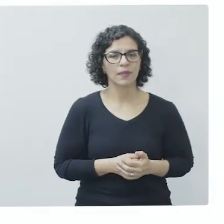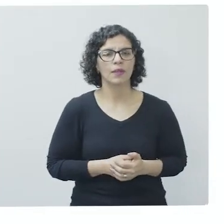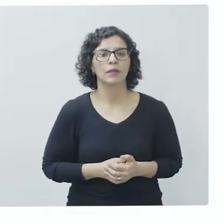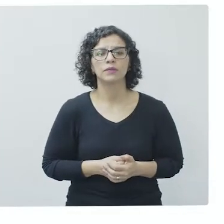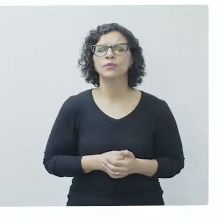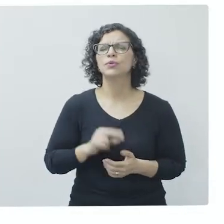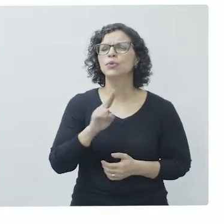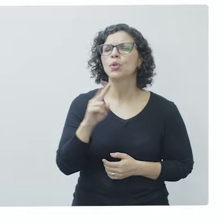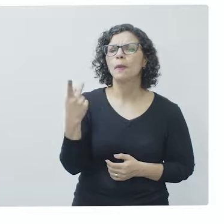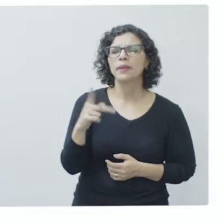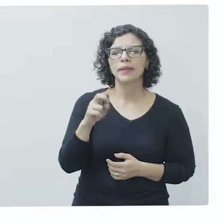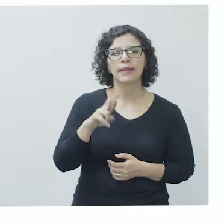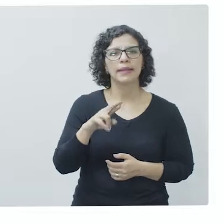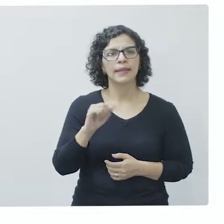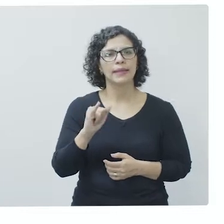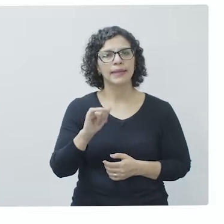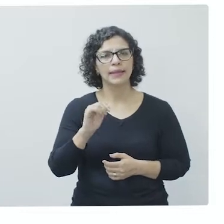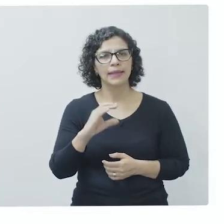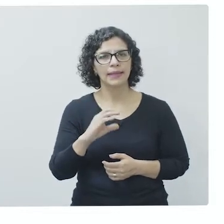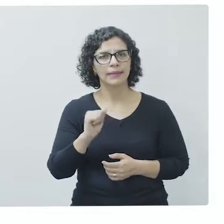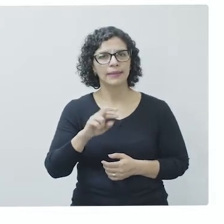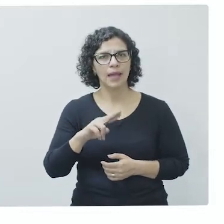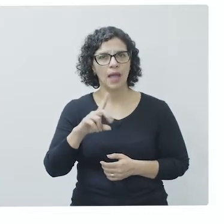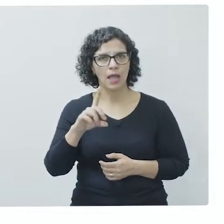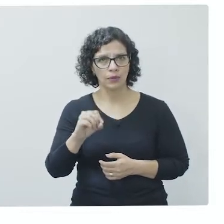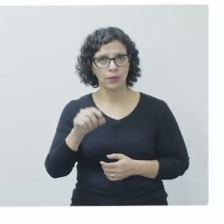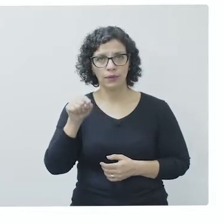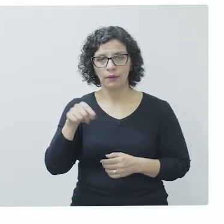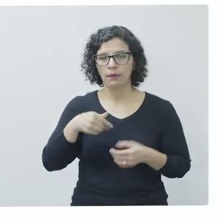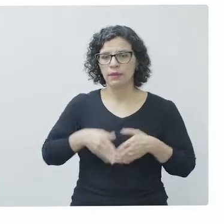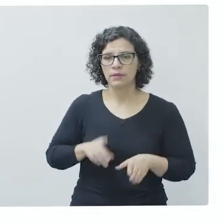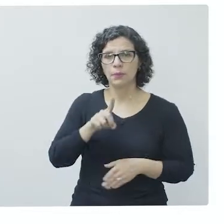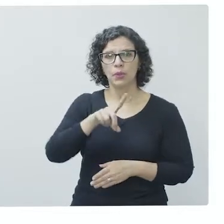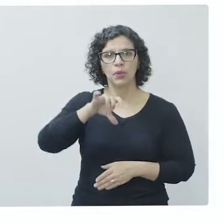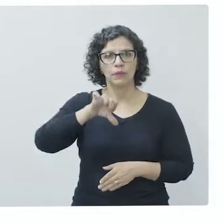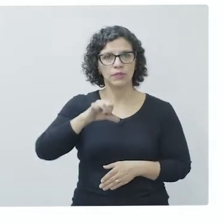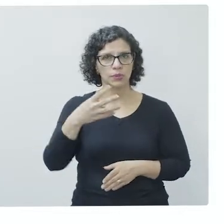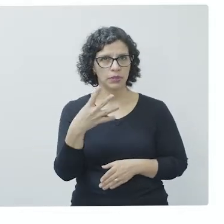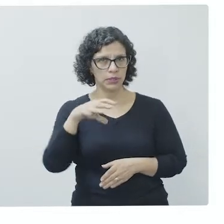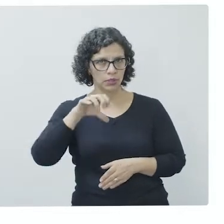Olha só, o nosso autor de hoje é o Ricardo Azevedo. Ele nasceu em